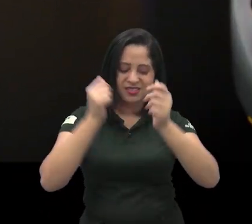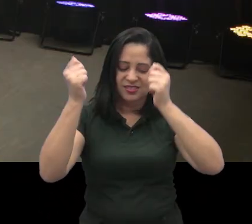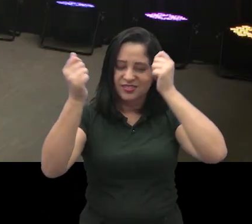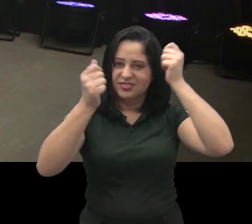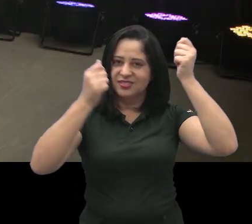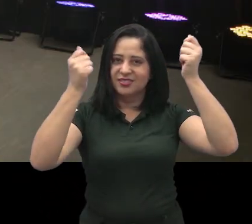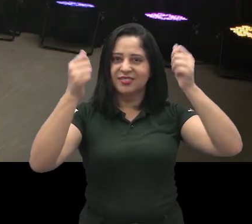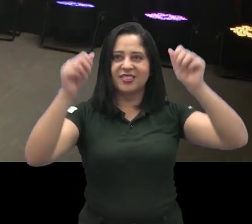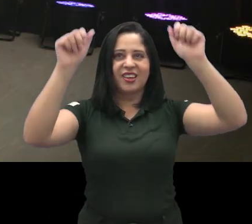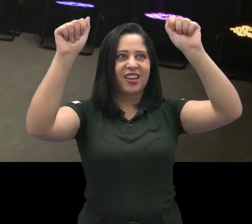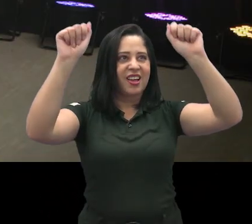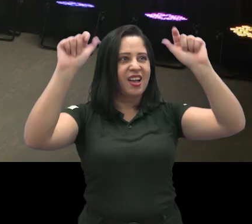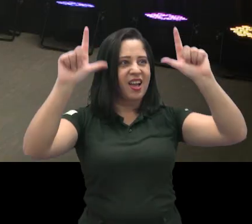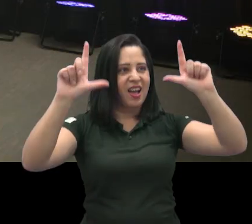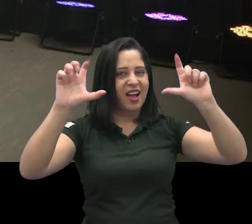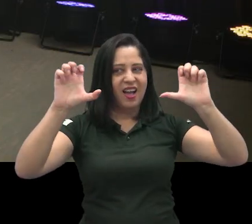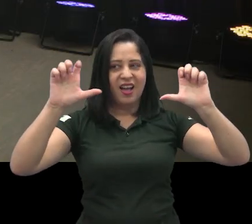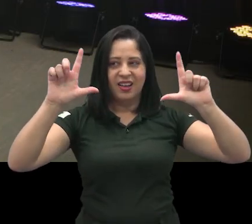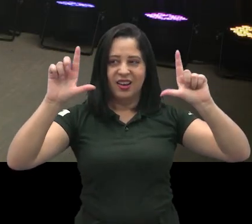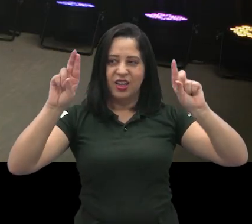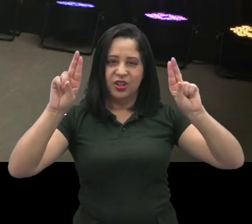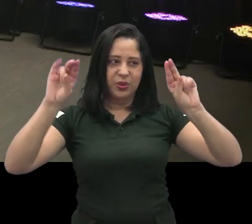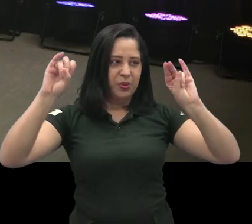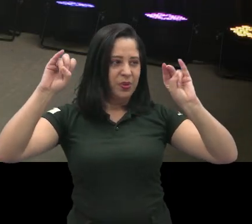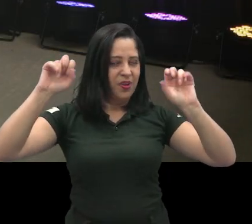aleluia, aleluia,